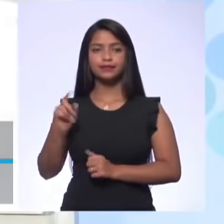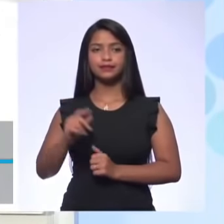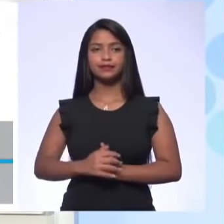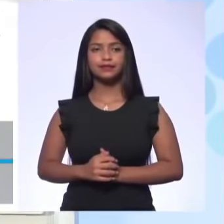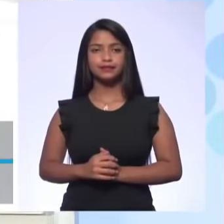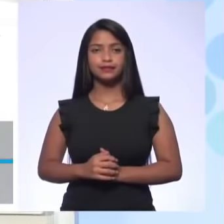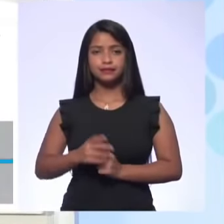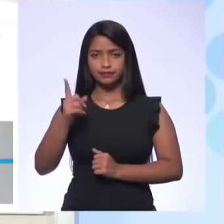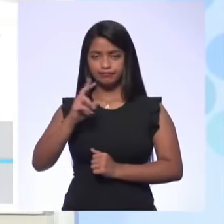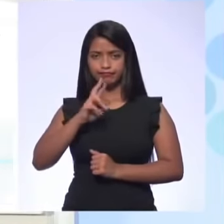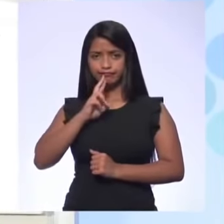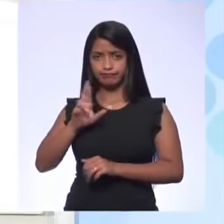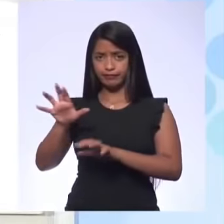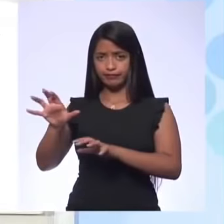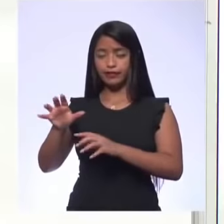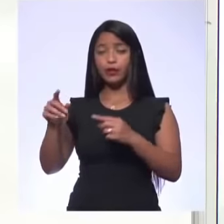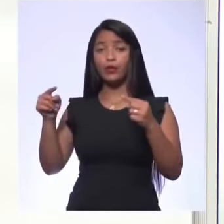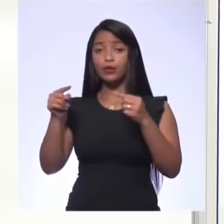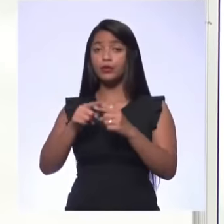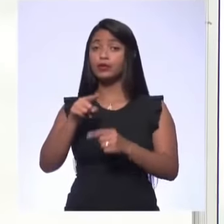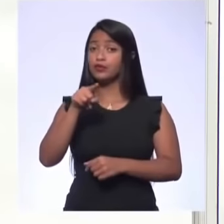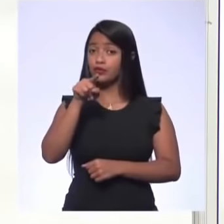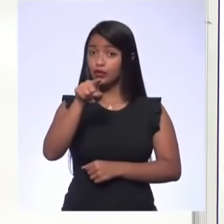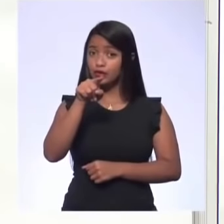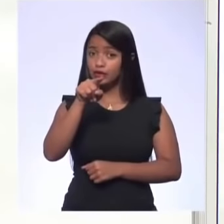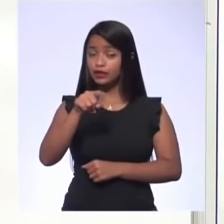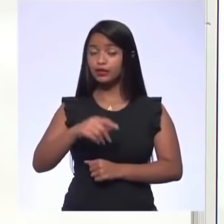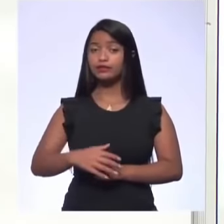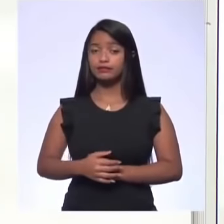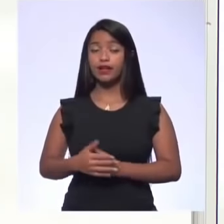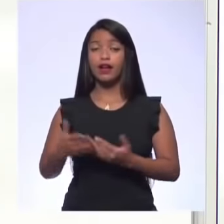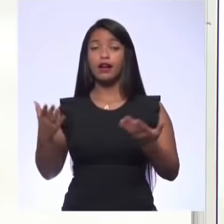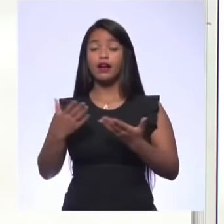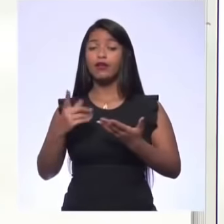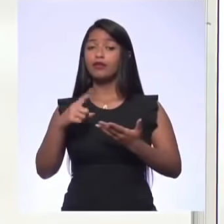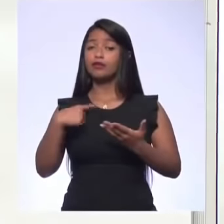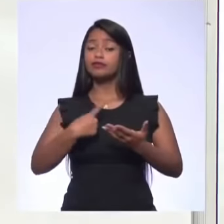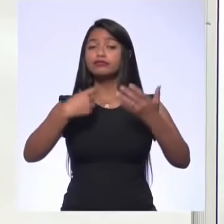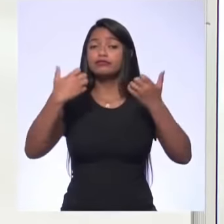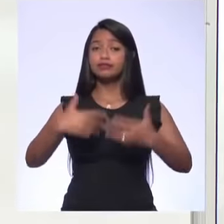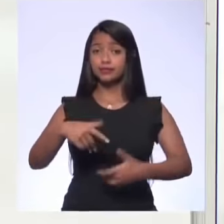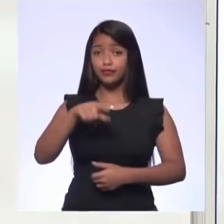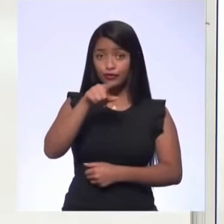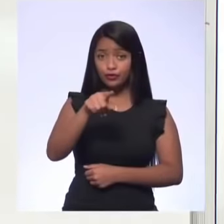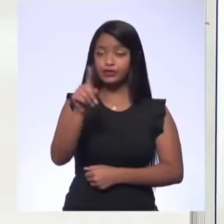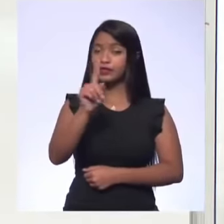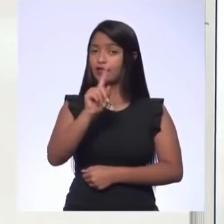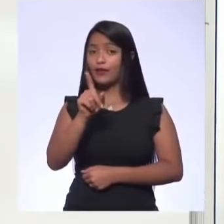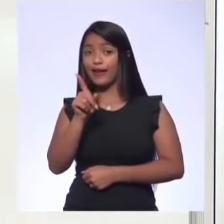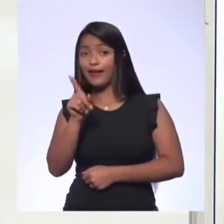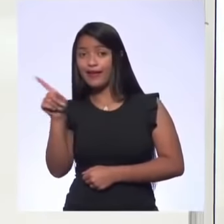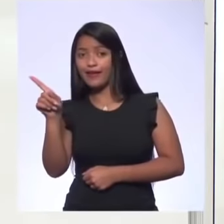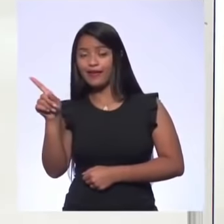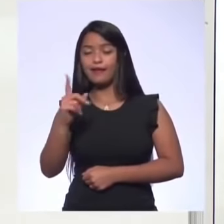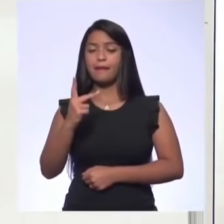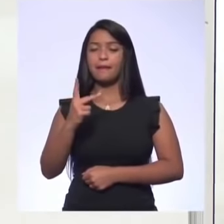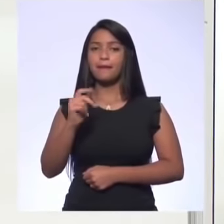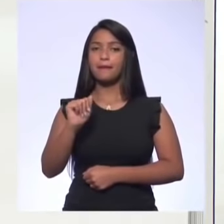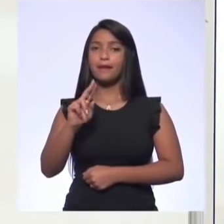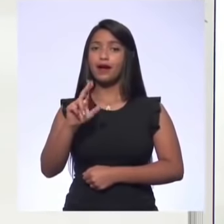você, né? Então, nós estamos falando da terceira pessoa, que é o Paulo. Ou a gente usa Paulo, ou a gente usa he.